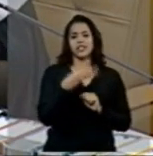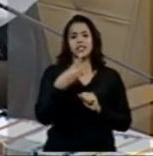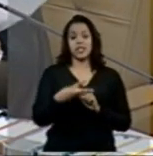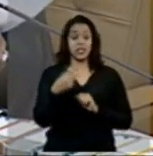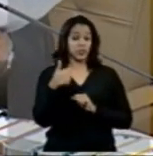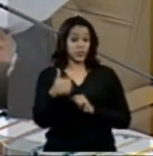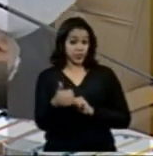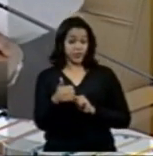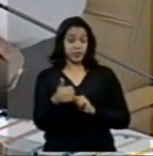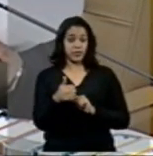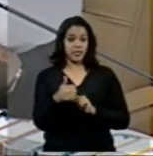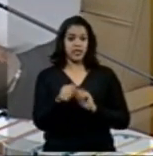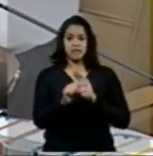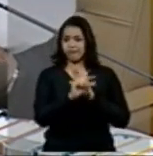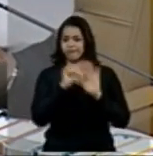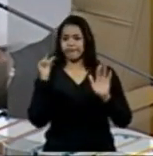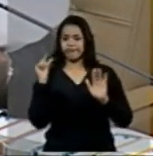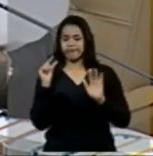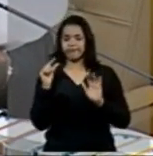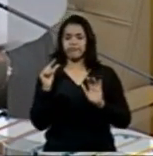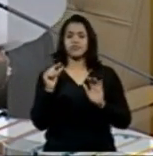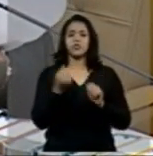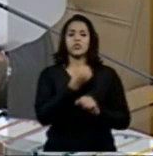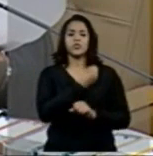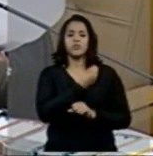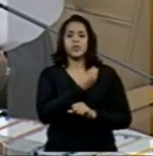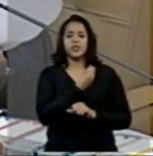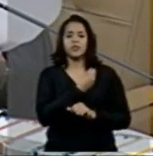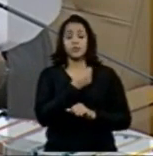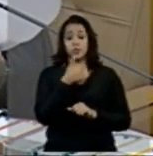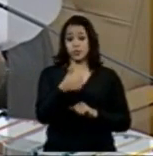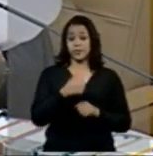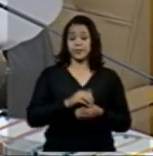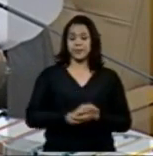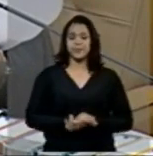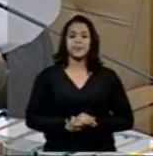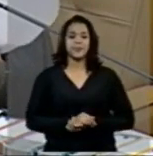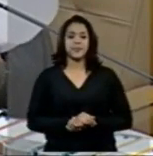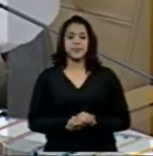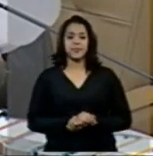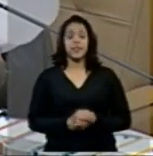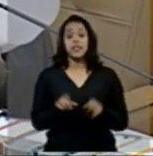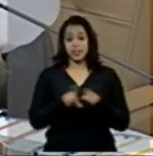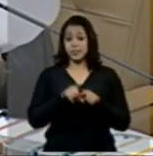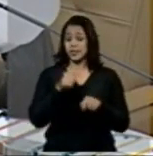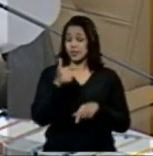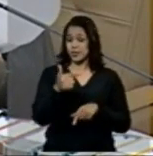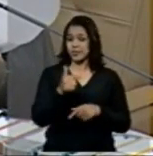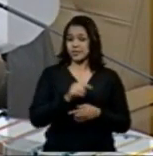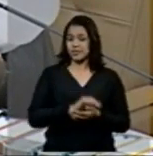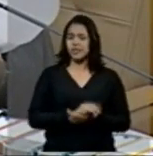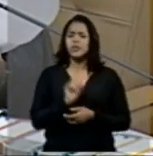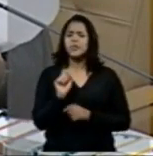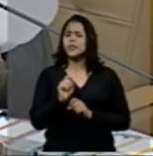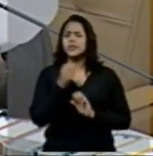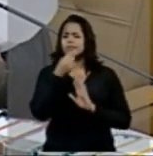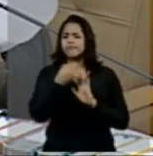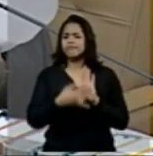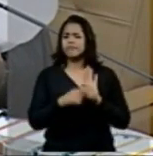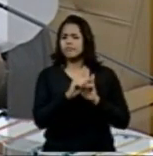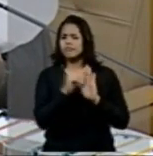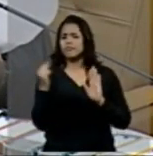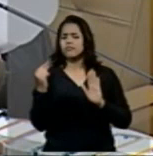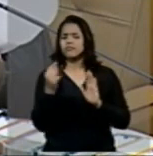331 no seu inciso 1 e 2. O que, que